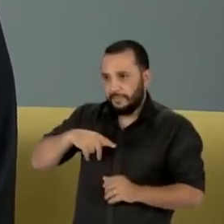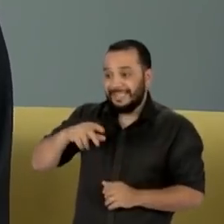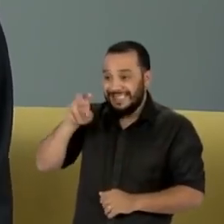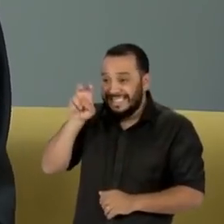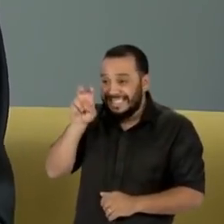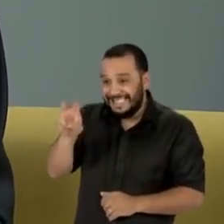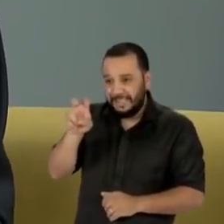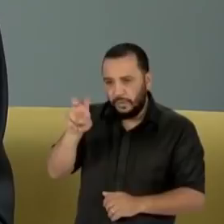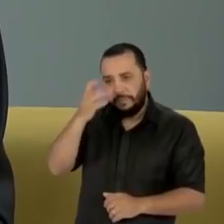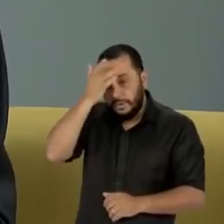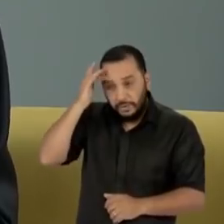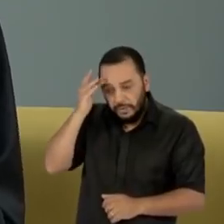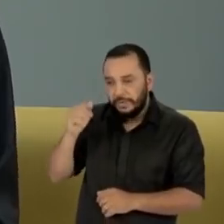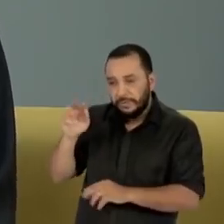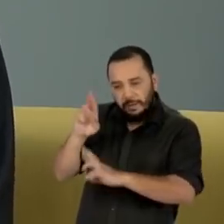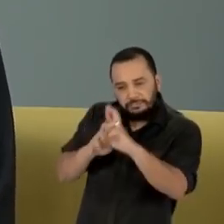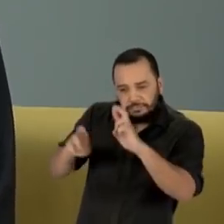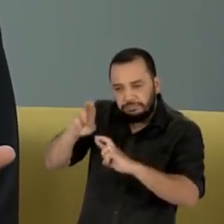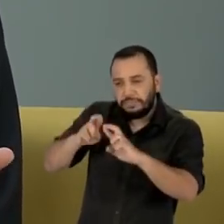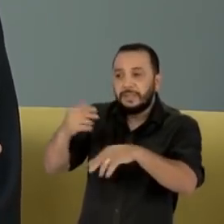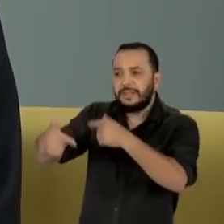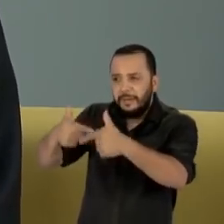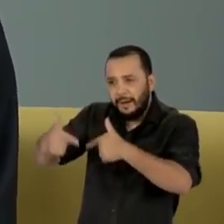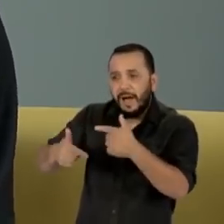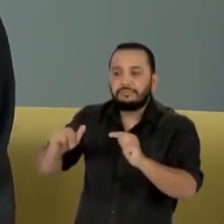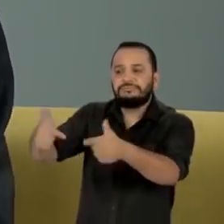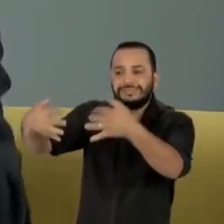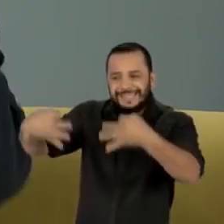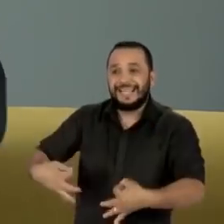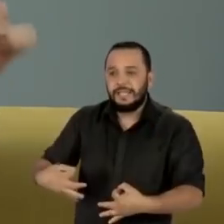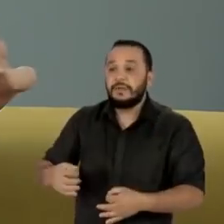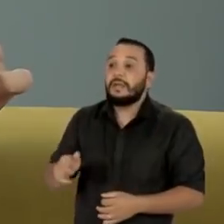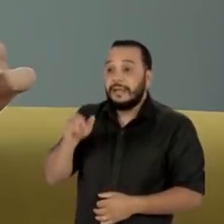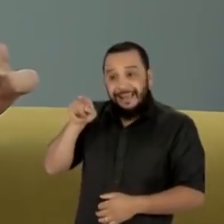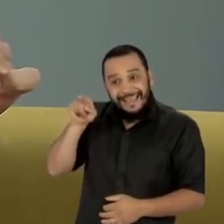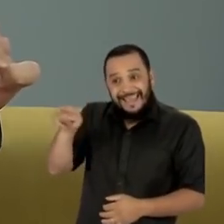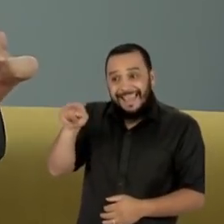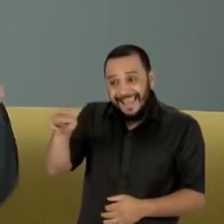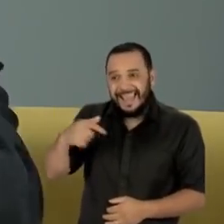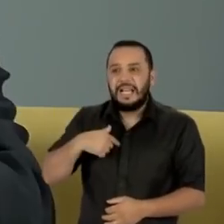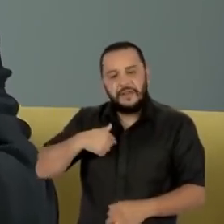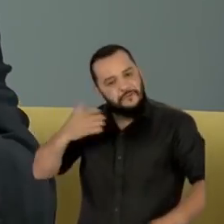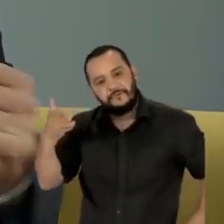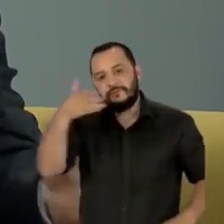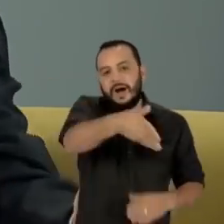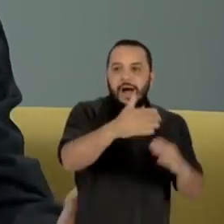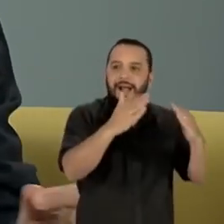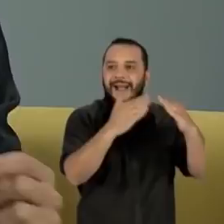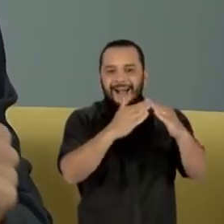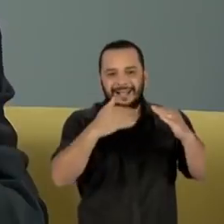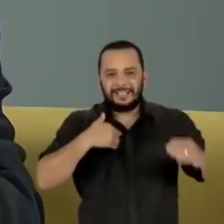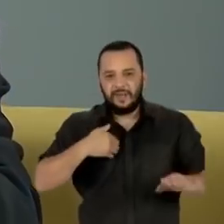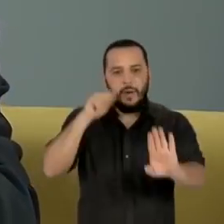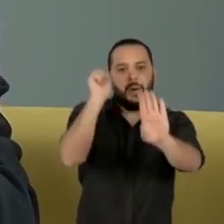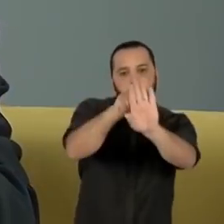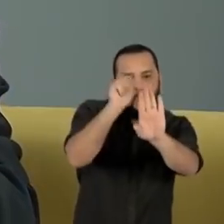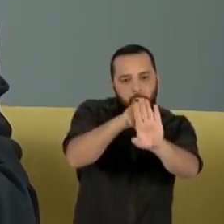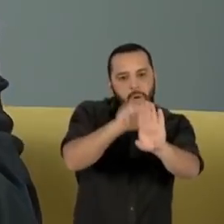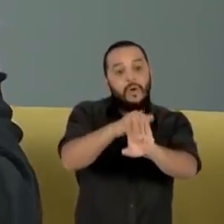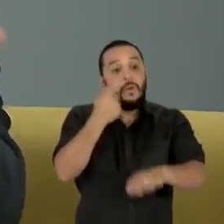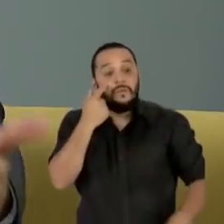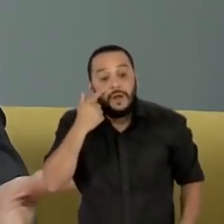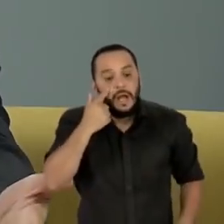para o trabalho desses conselheiros o conselho é a linha de frente o conselheiro a pessoa que atua na ponta que tá mais diretamente